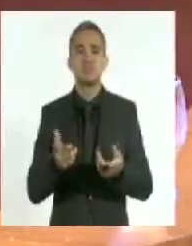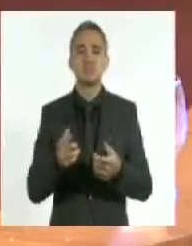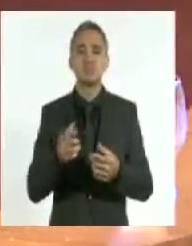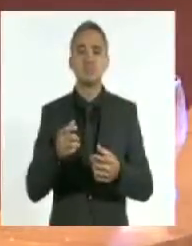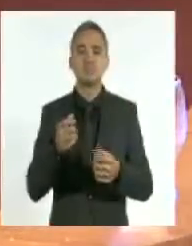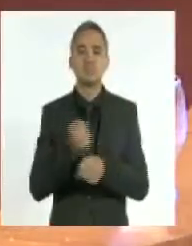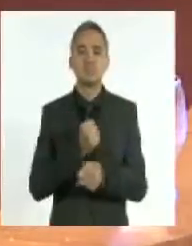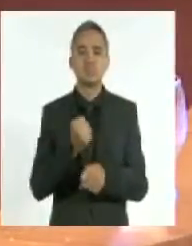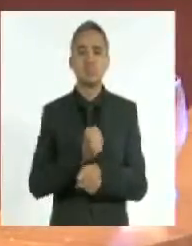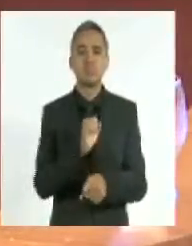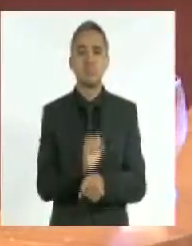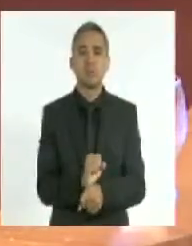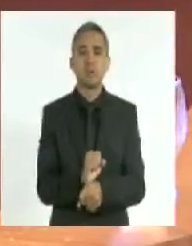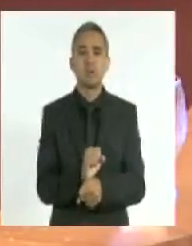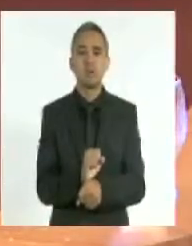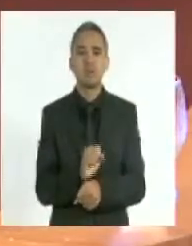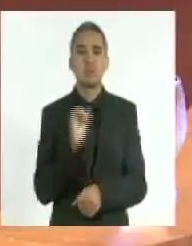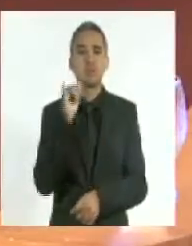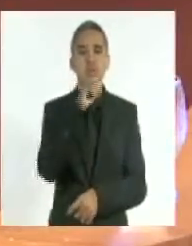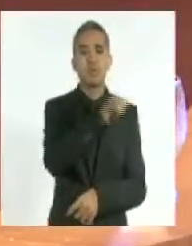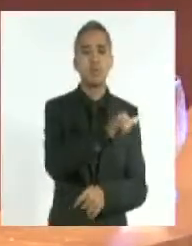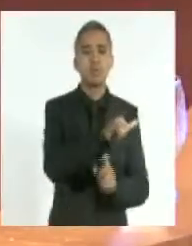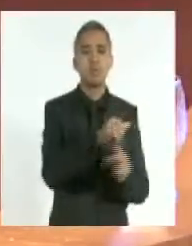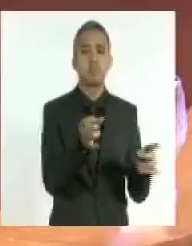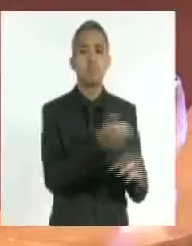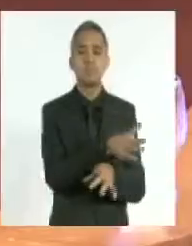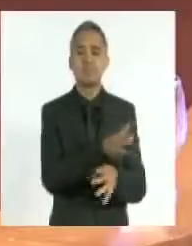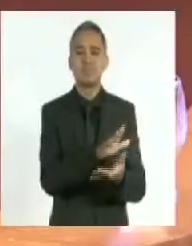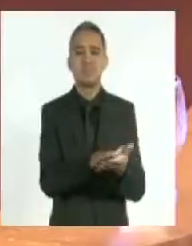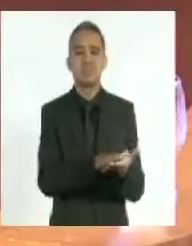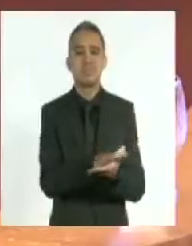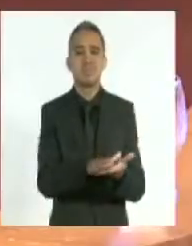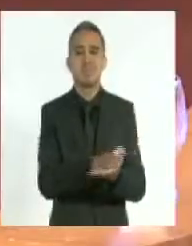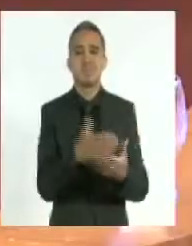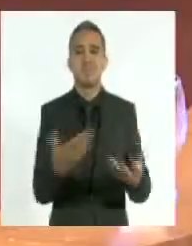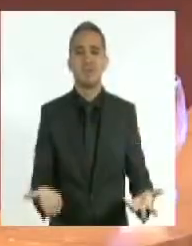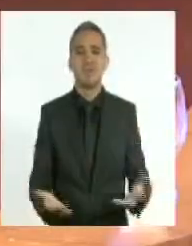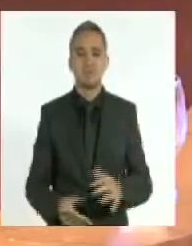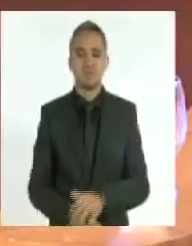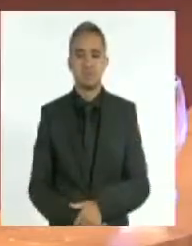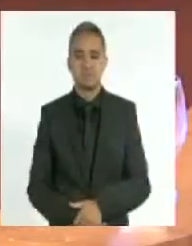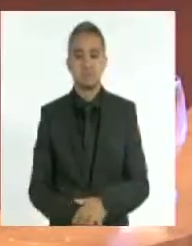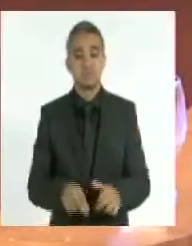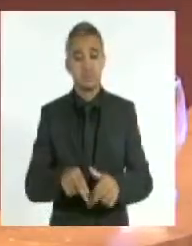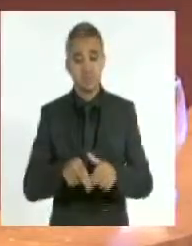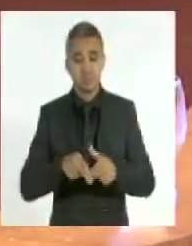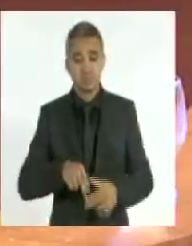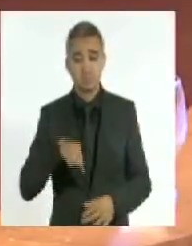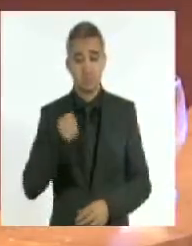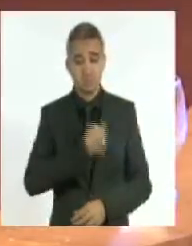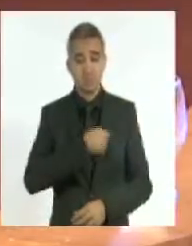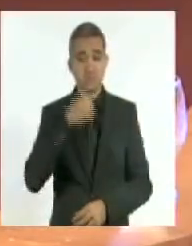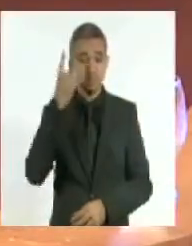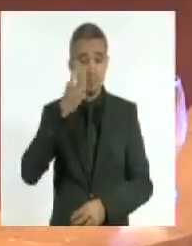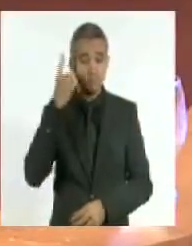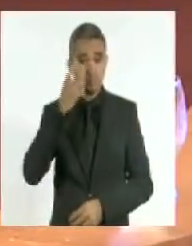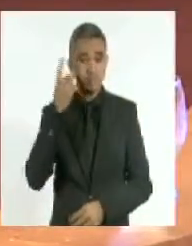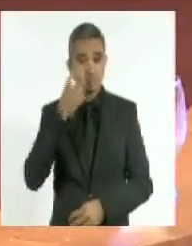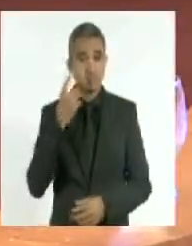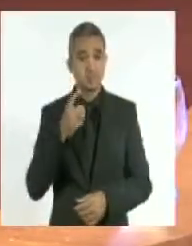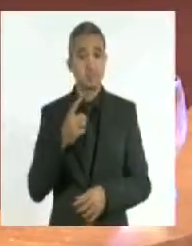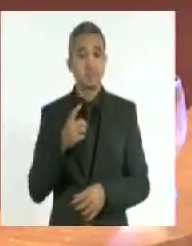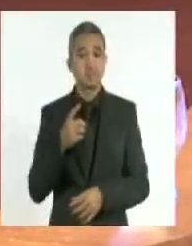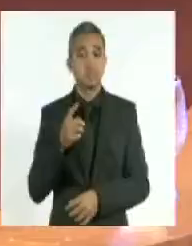paradas. Nem o aeroporto está concluído ainda, nem isso. Portanto, nós políticos, e sobretudo nossos políticos federais,